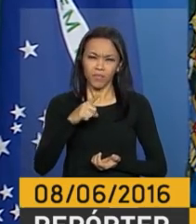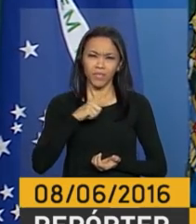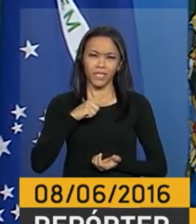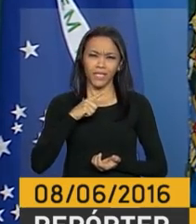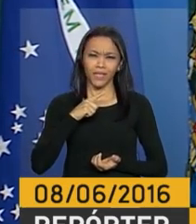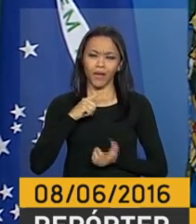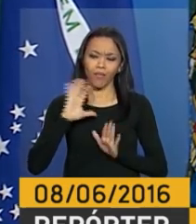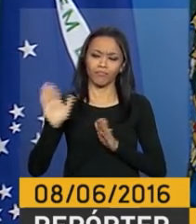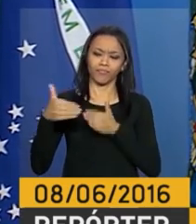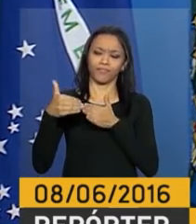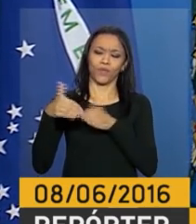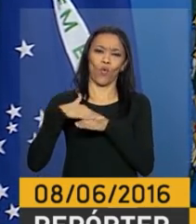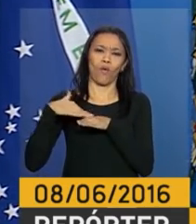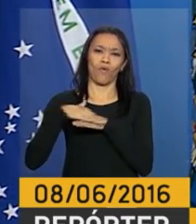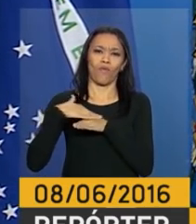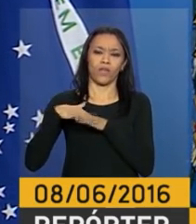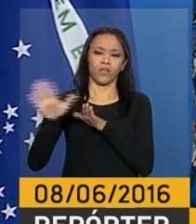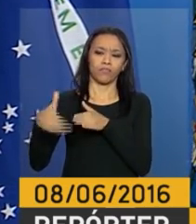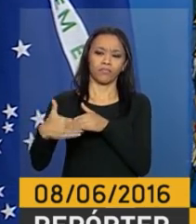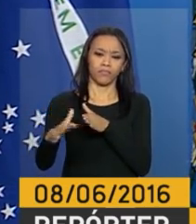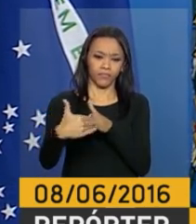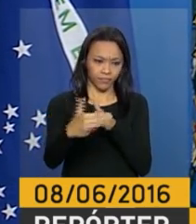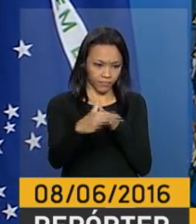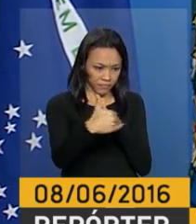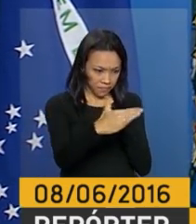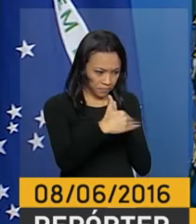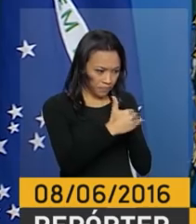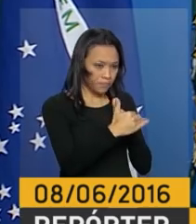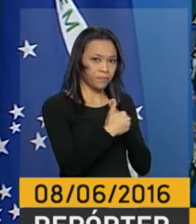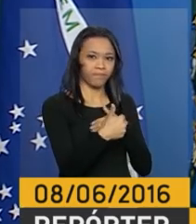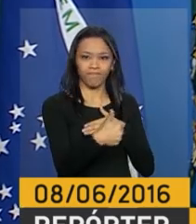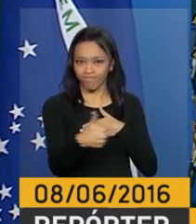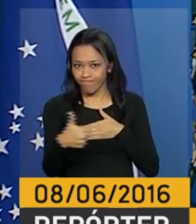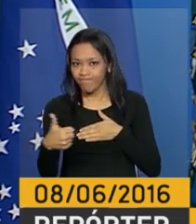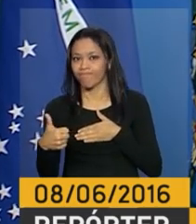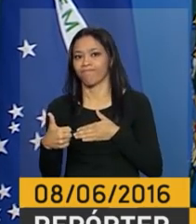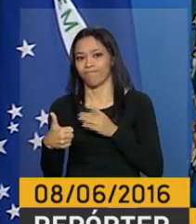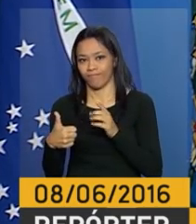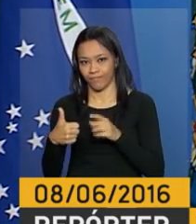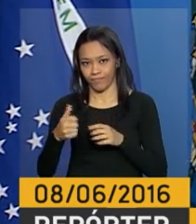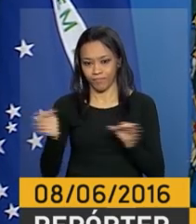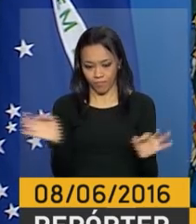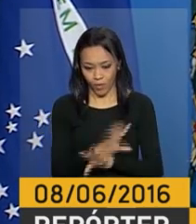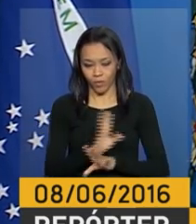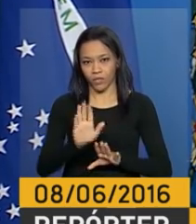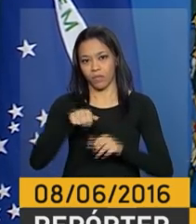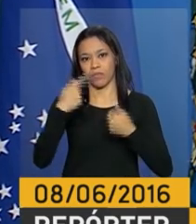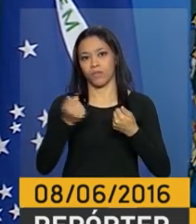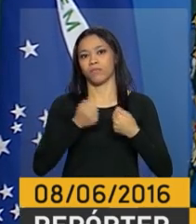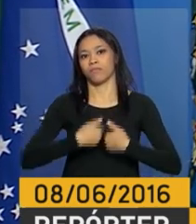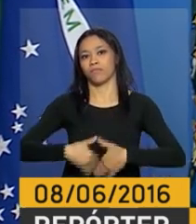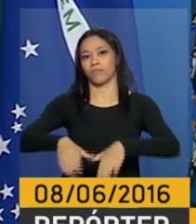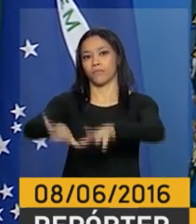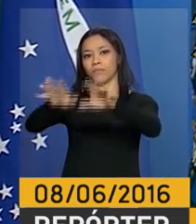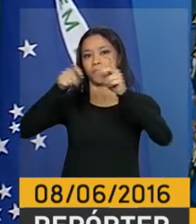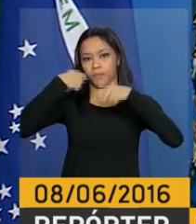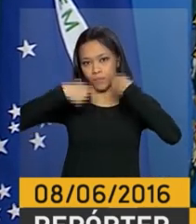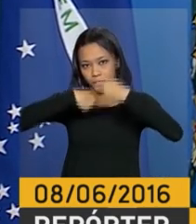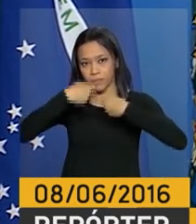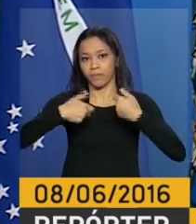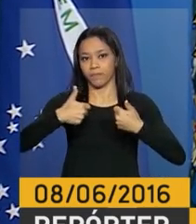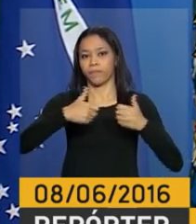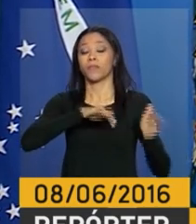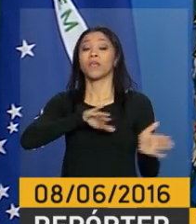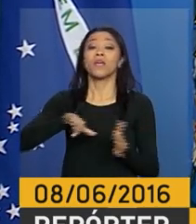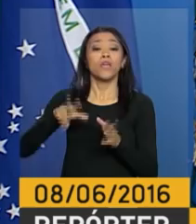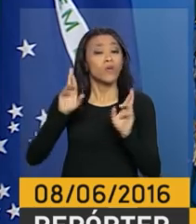eh próxima entre nós nesta próxima hora e meia quem sabe mas especialmente eu espero